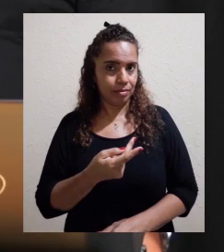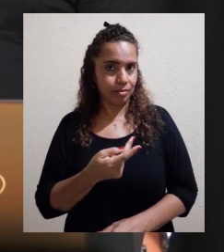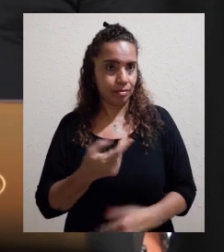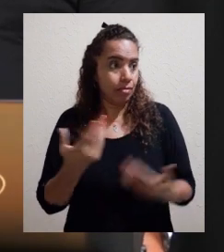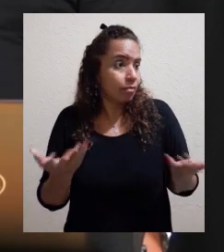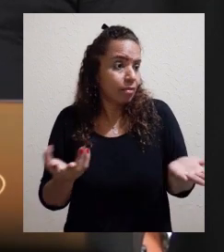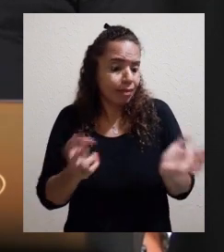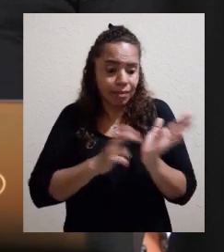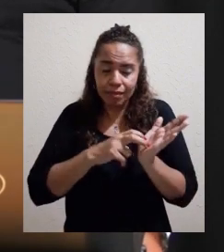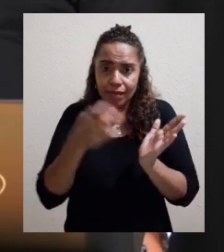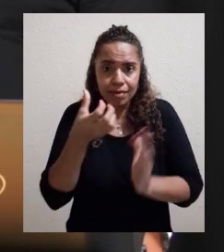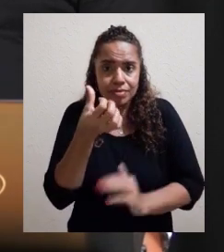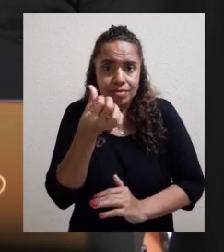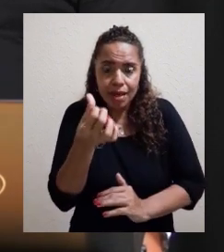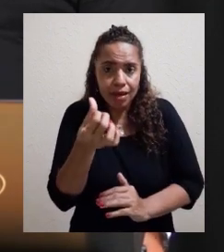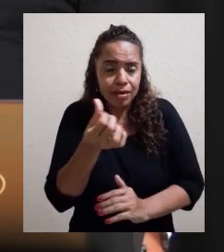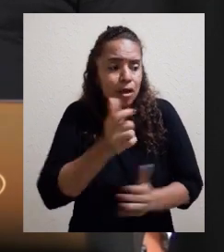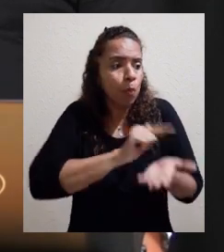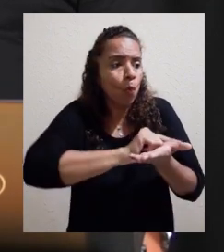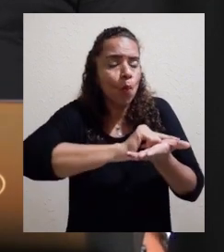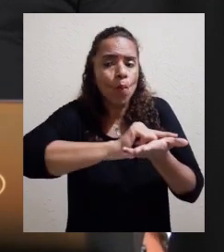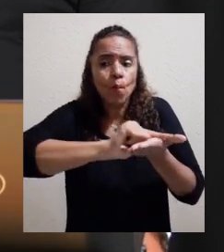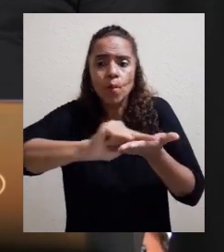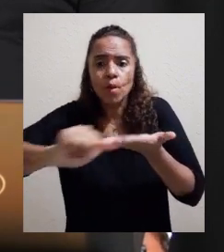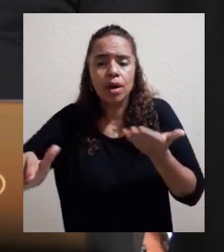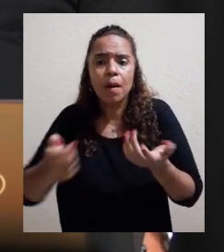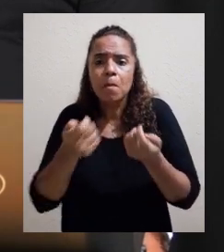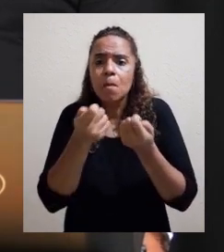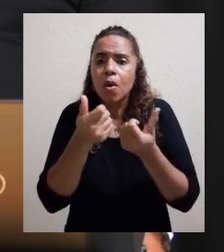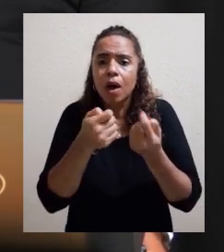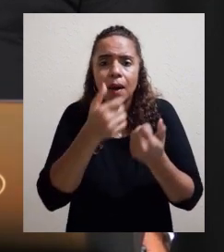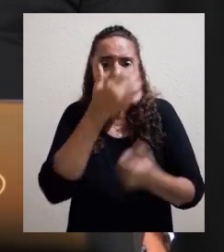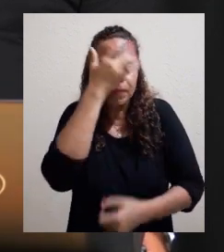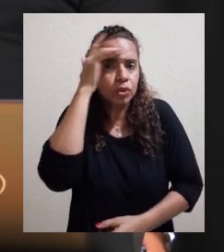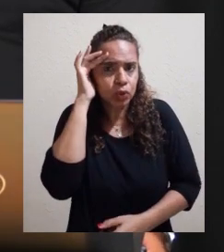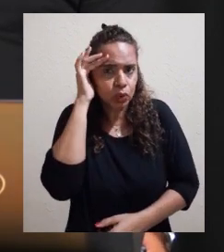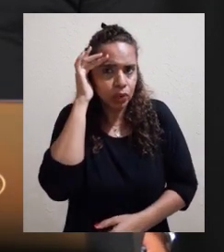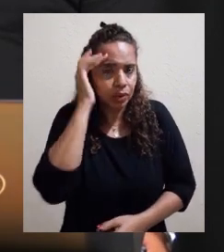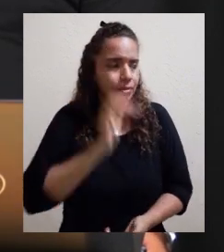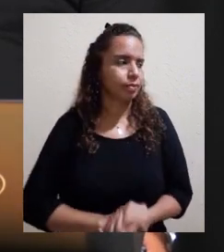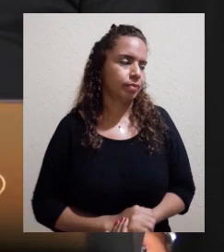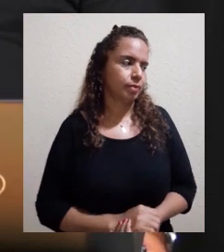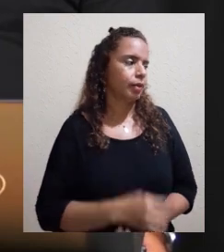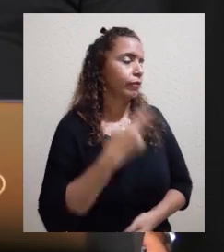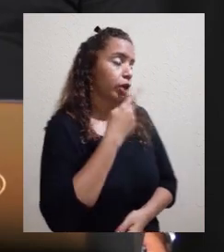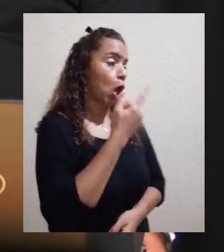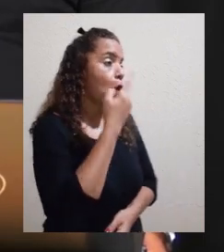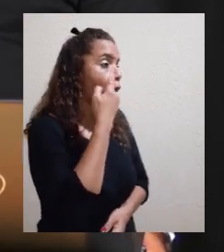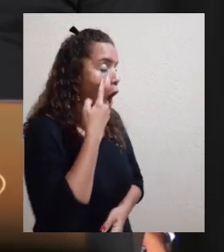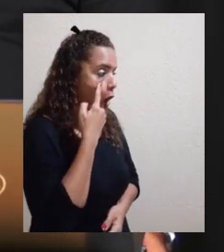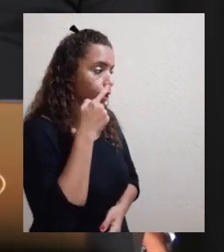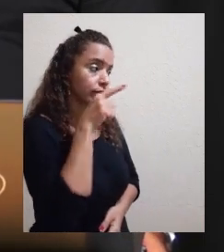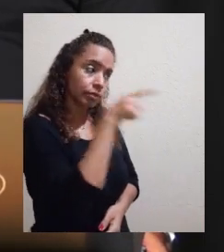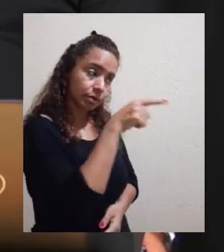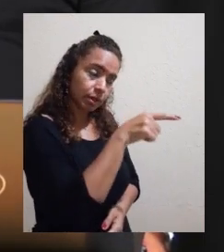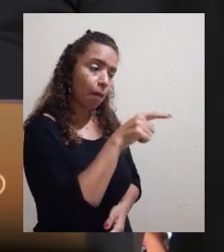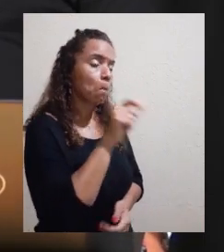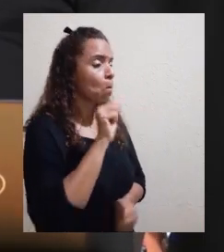tem ninguém, pouquíssima gente. Aí eu falei, mesmo assim, você vai pegar lá